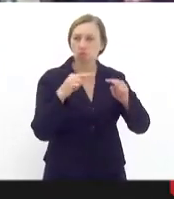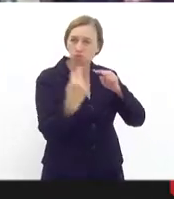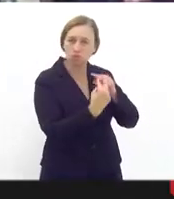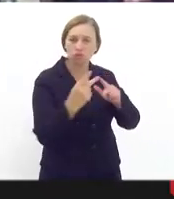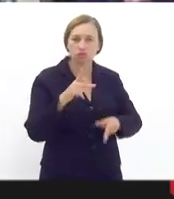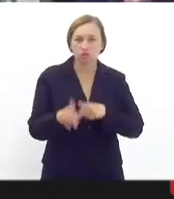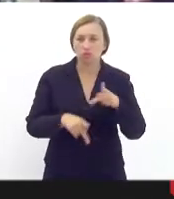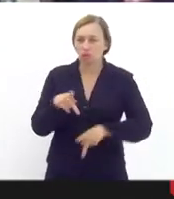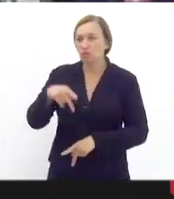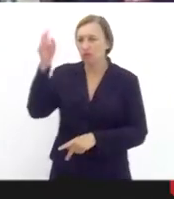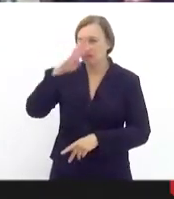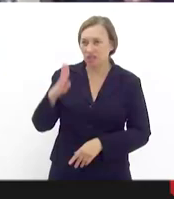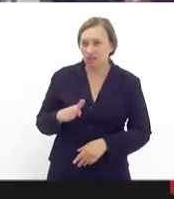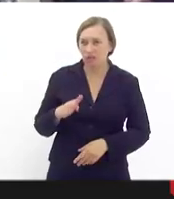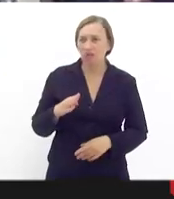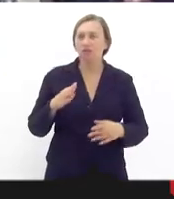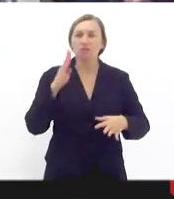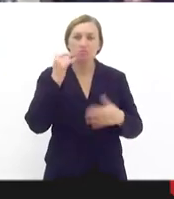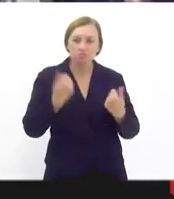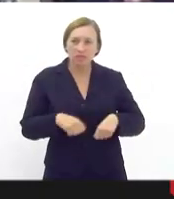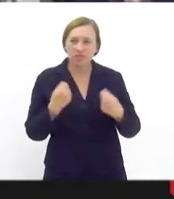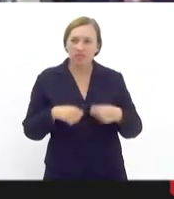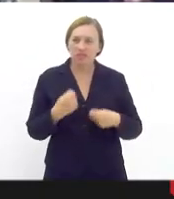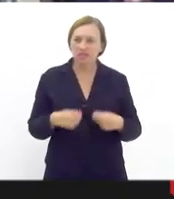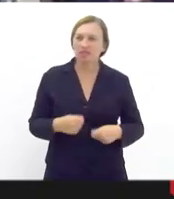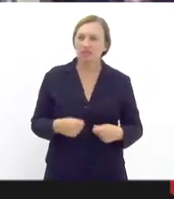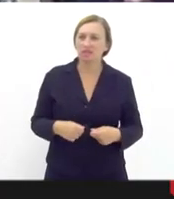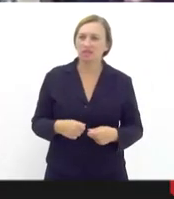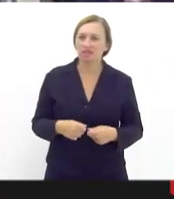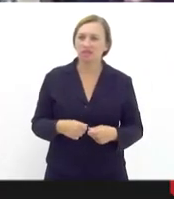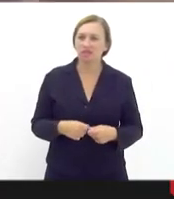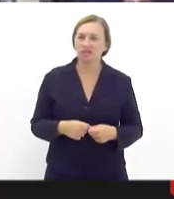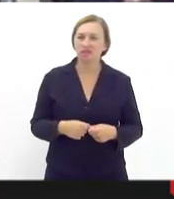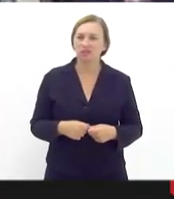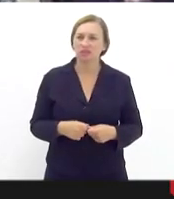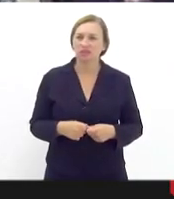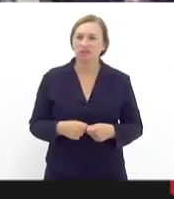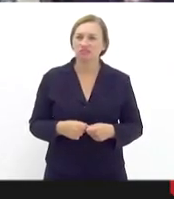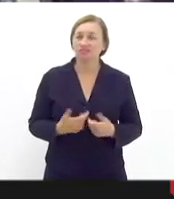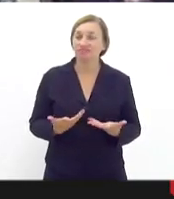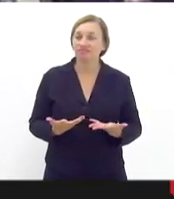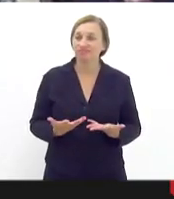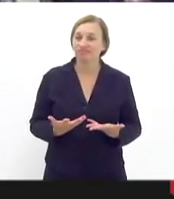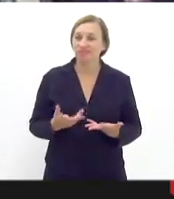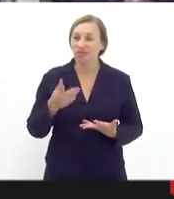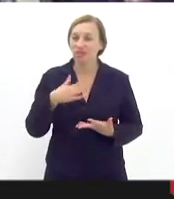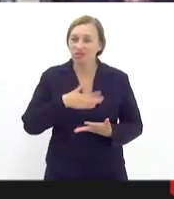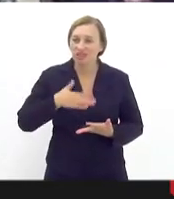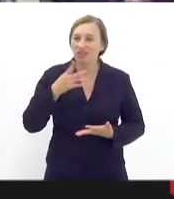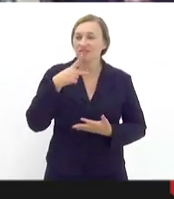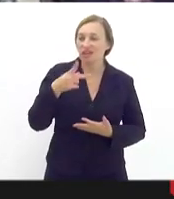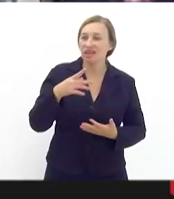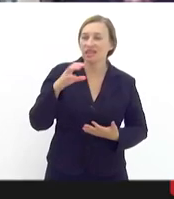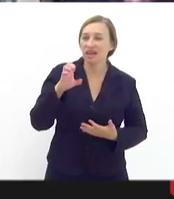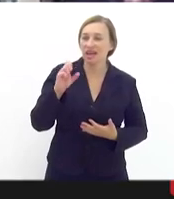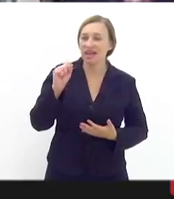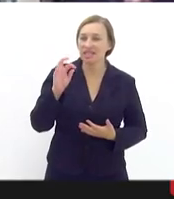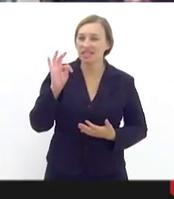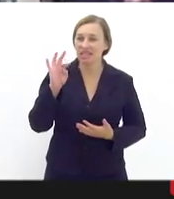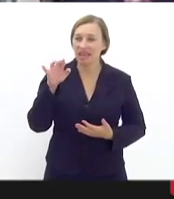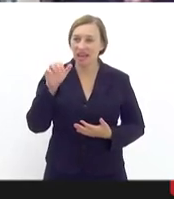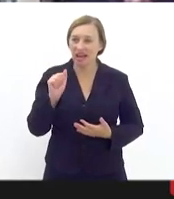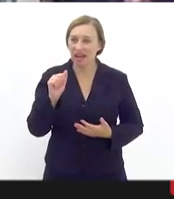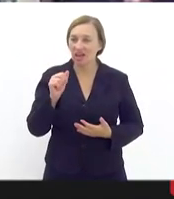popular brasileira, a gente precisa lançar a mão, né, do que, né, eu gostei da fala da Estela, mas eu diria, Estela,